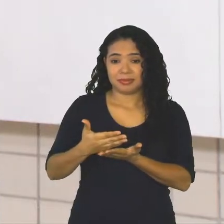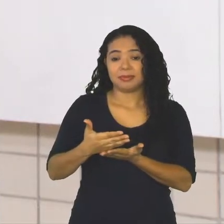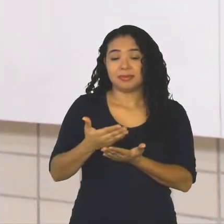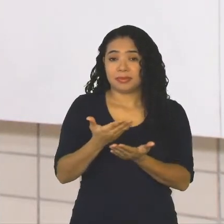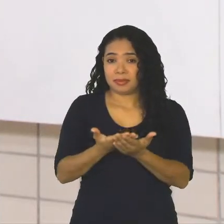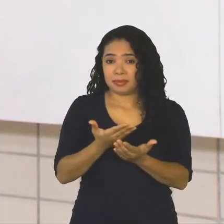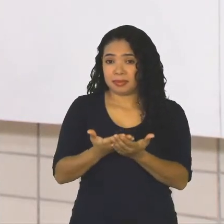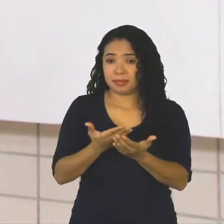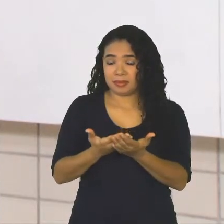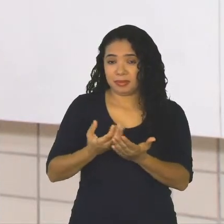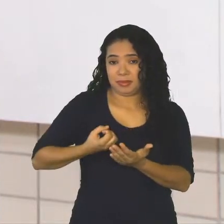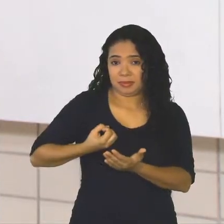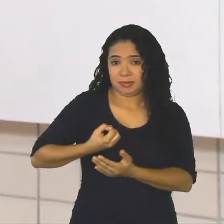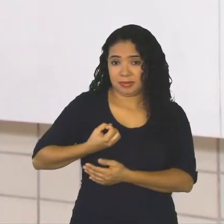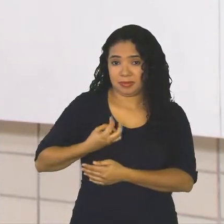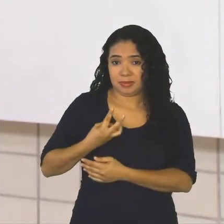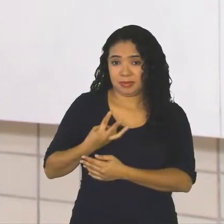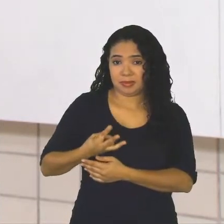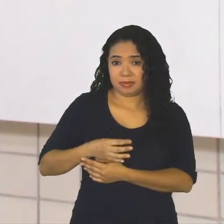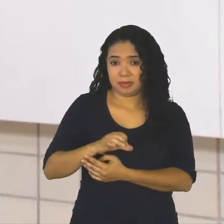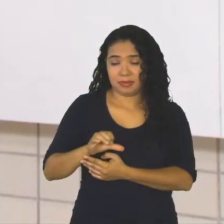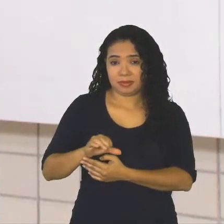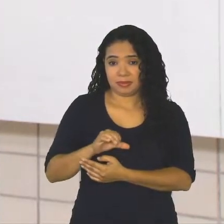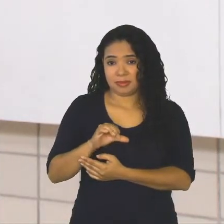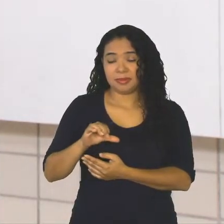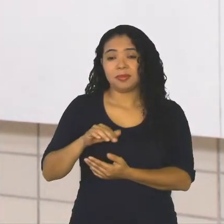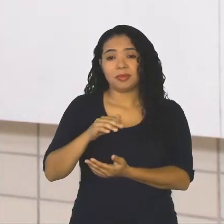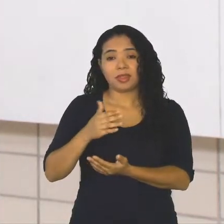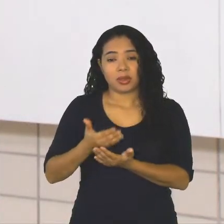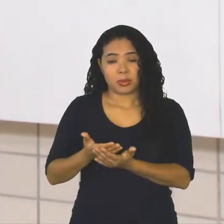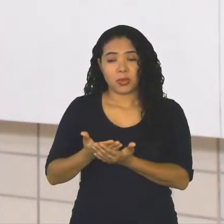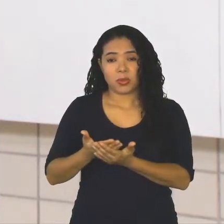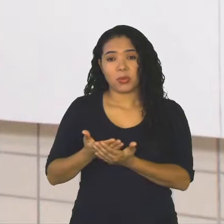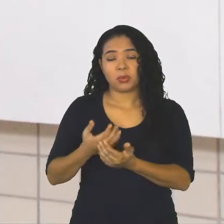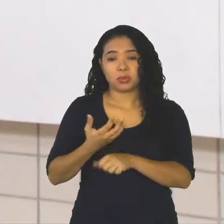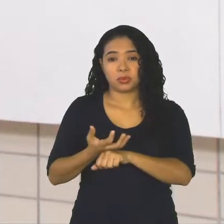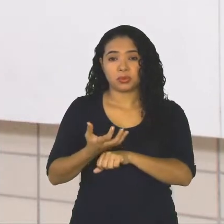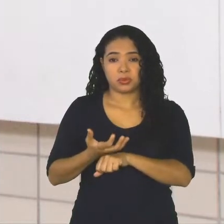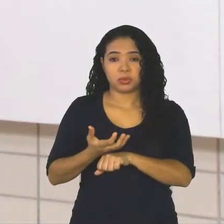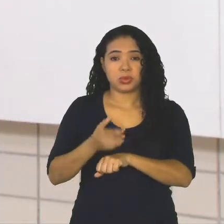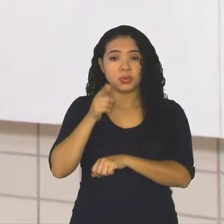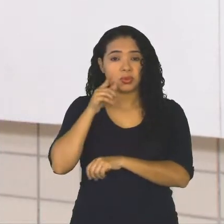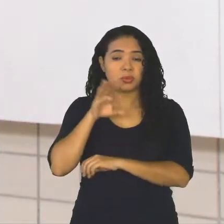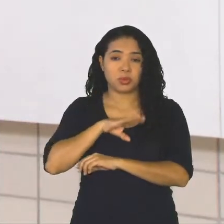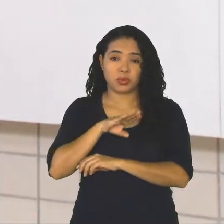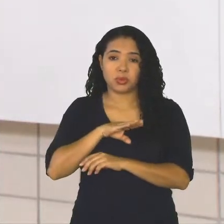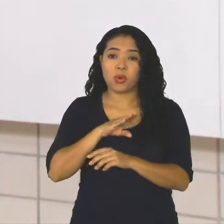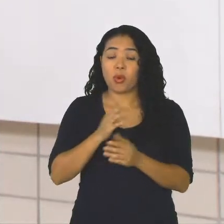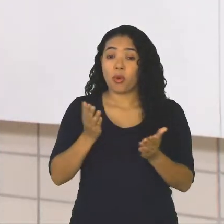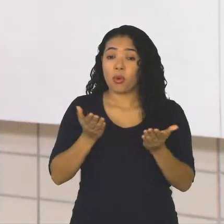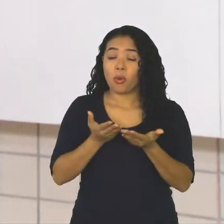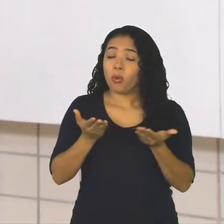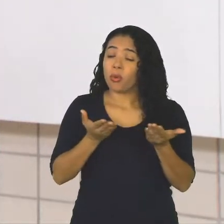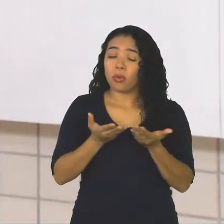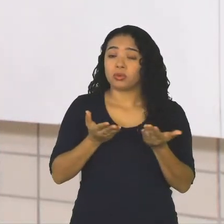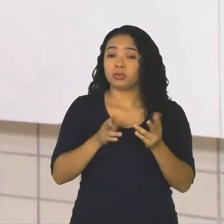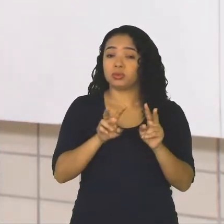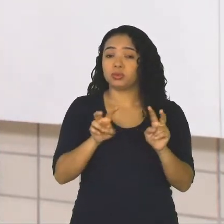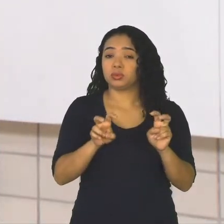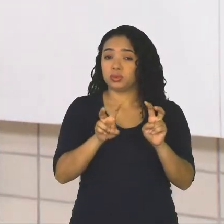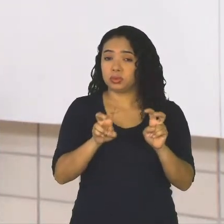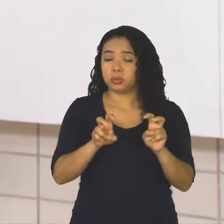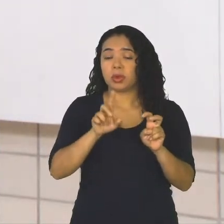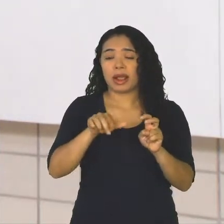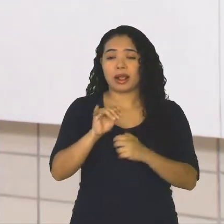do componente curricular de língua portuguesa, tá? E o nosso objeto de conhecimento ainda é sobre